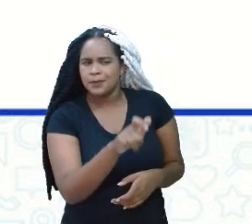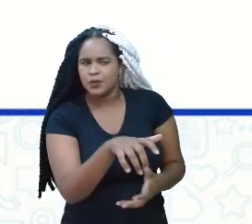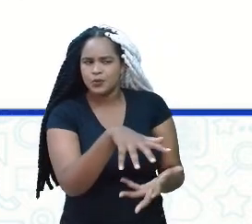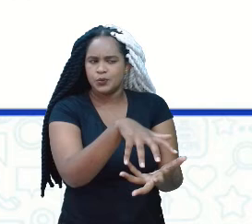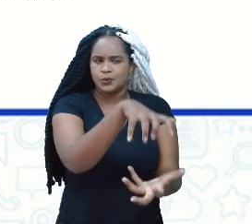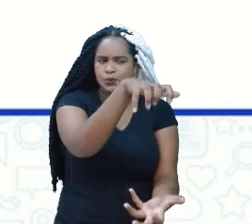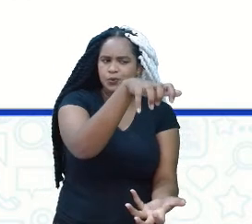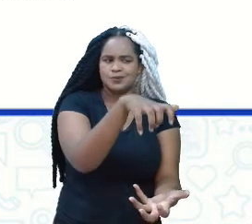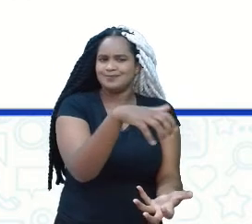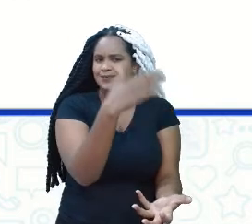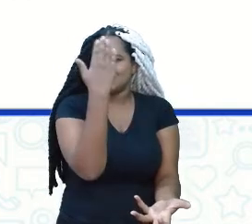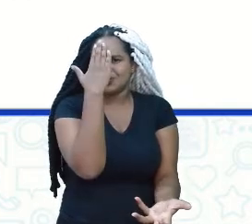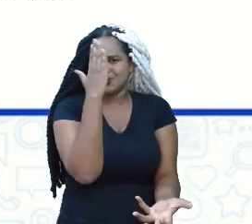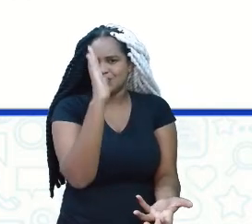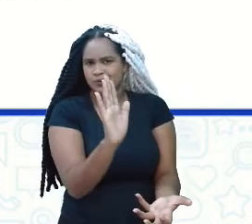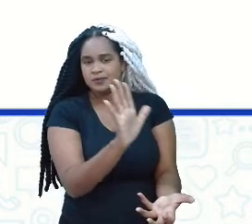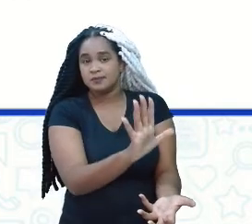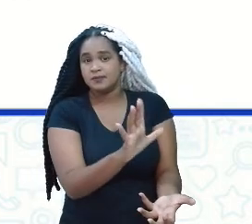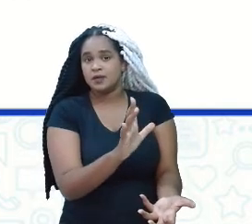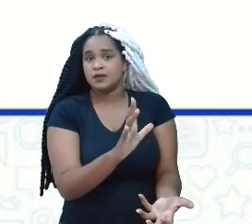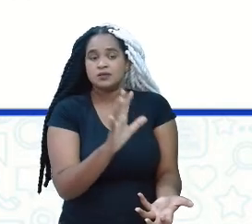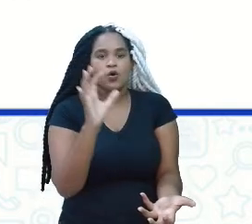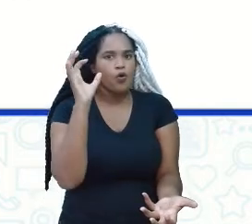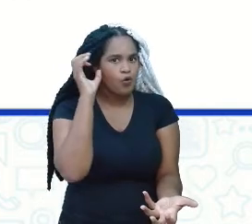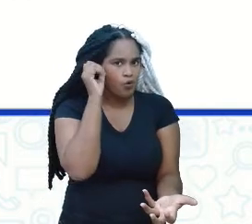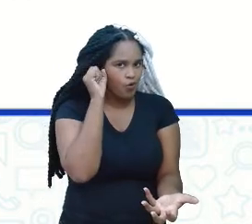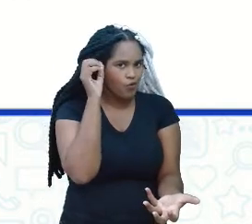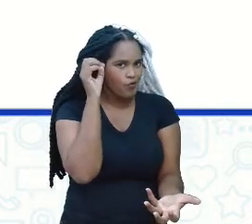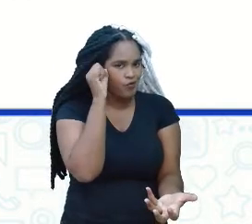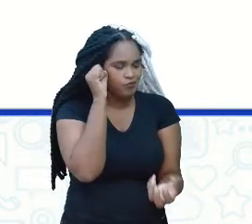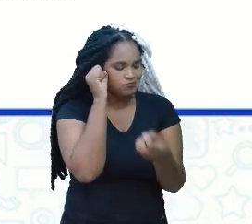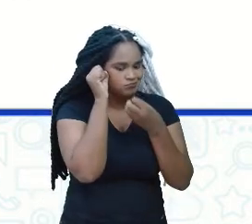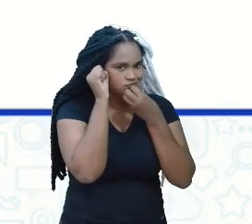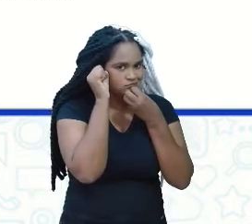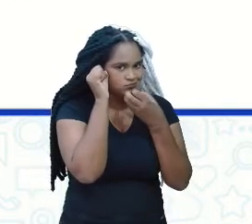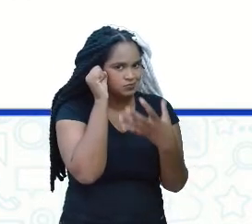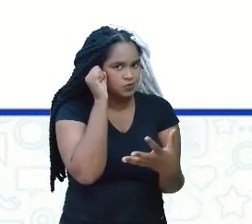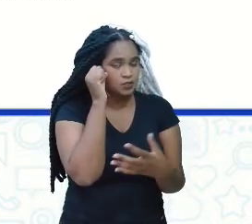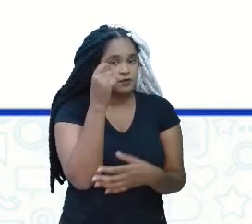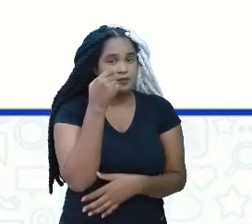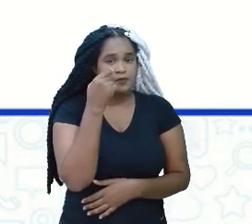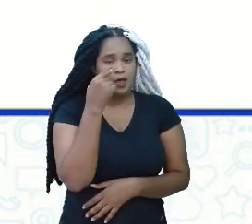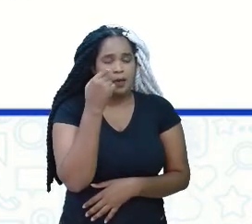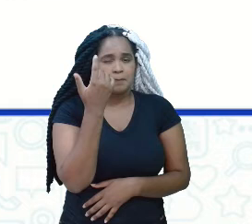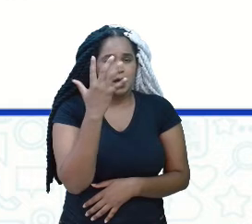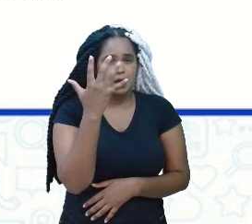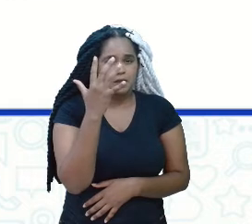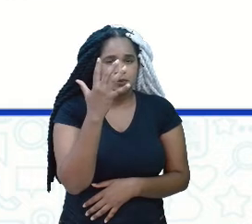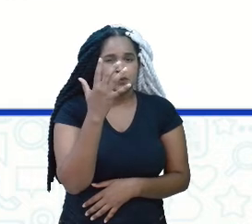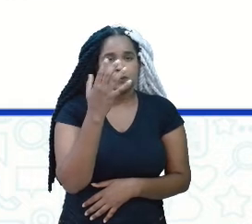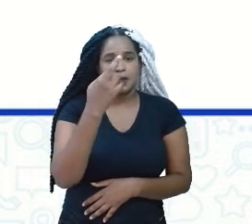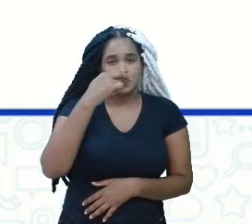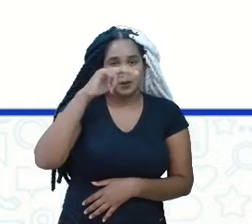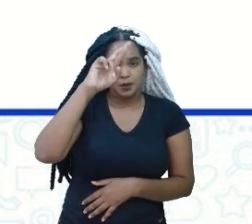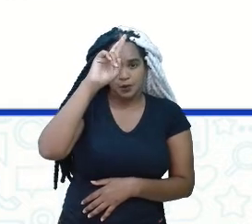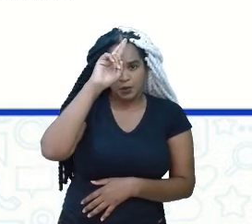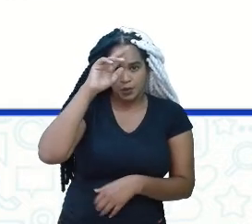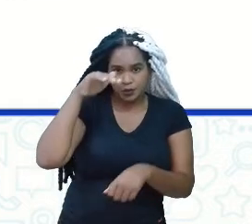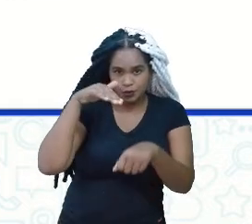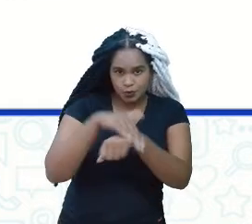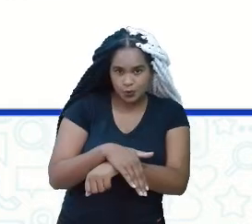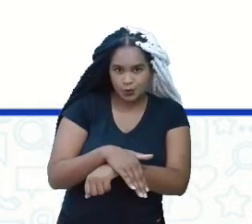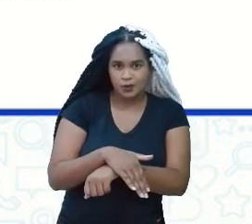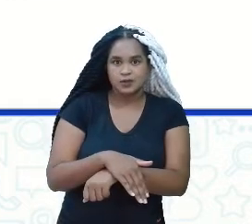mas escuta muito bem. Sempre próximo da meia-noite, uma